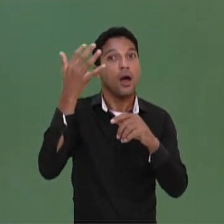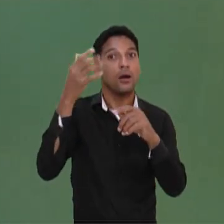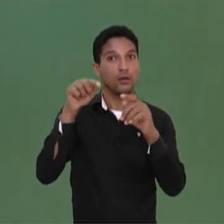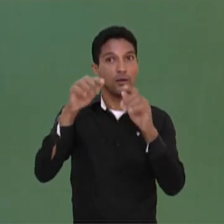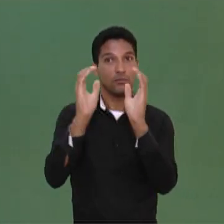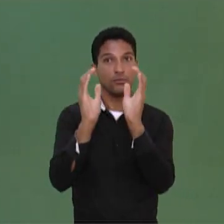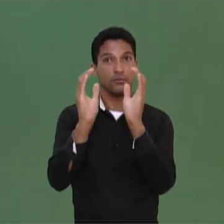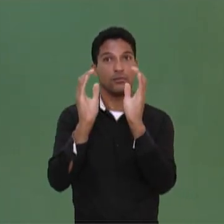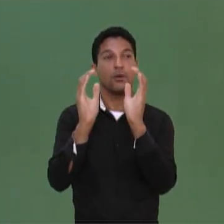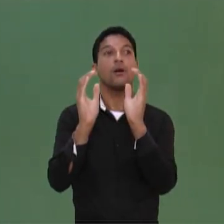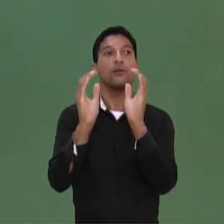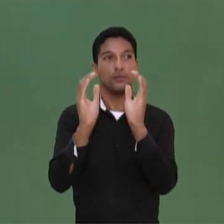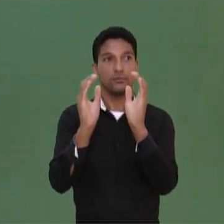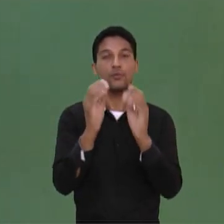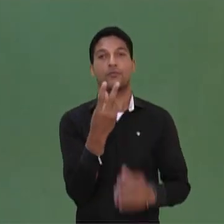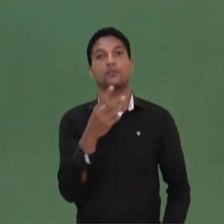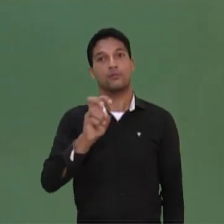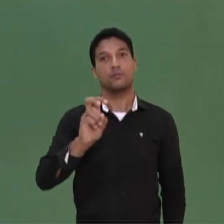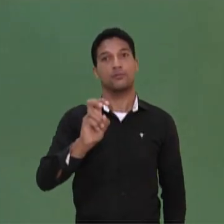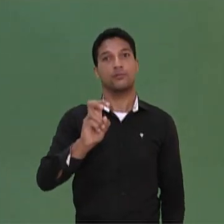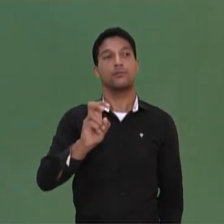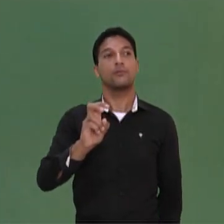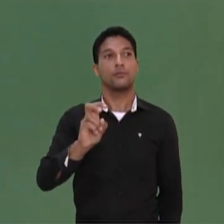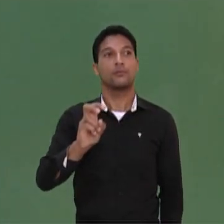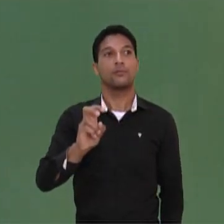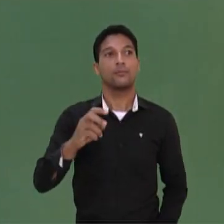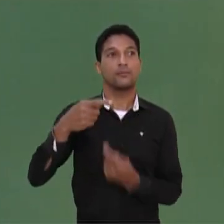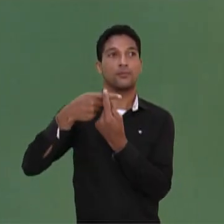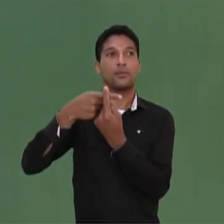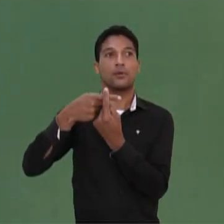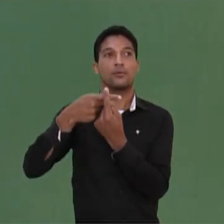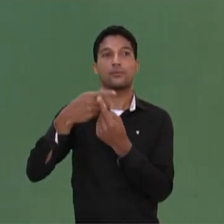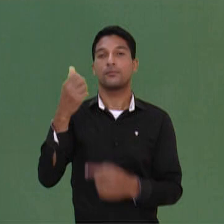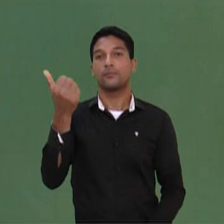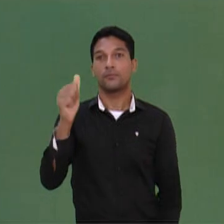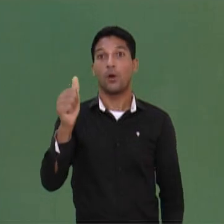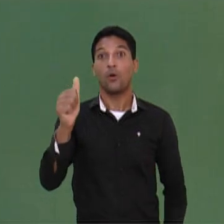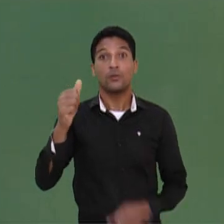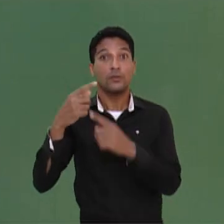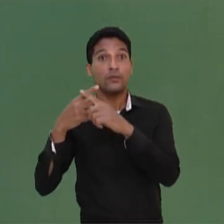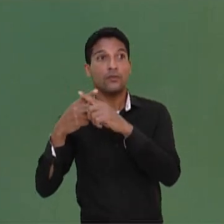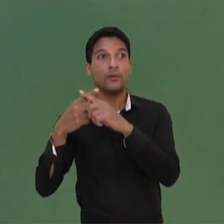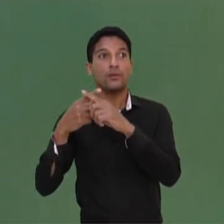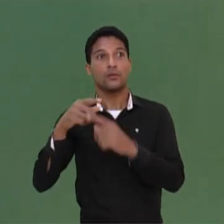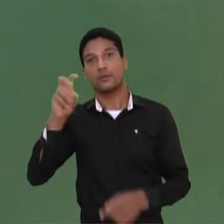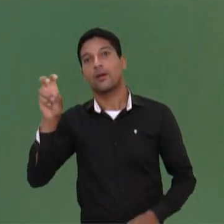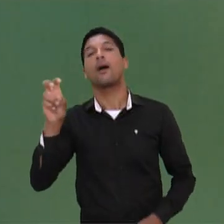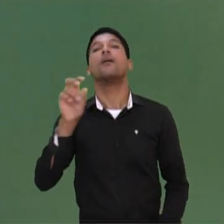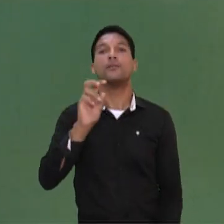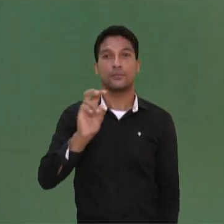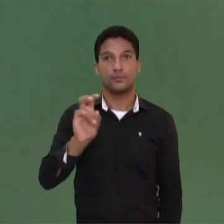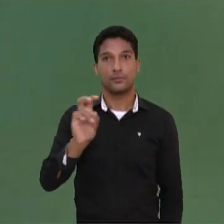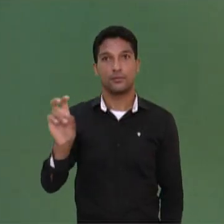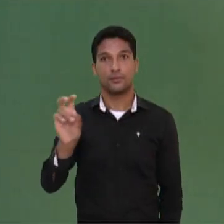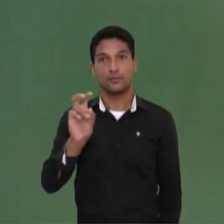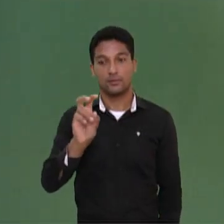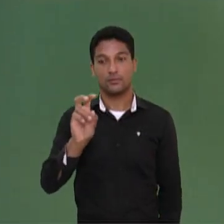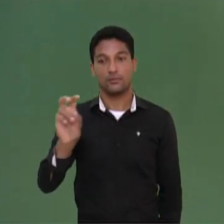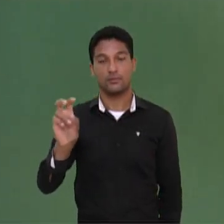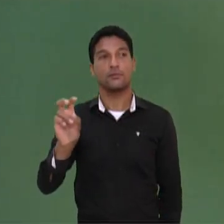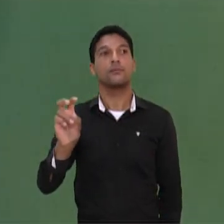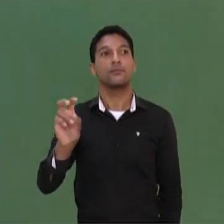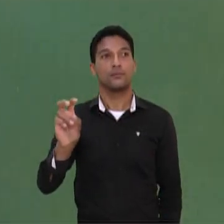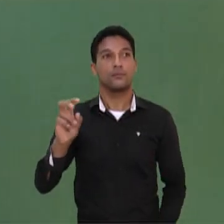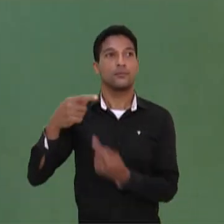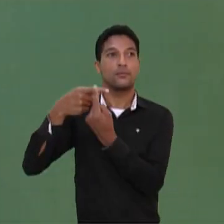vezes 25, mais 11 vezes 5, 55,